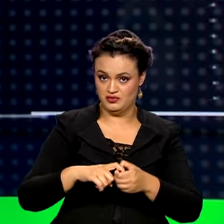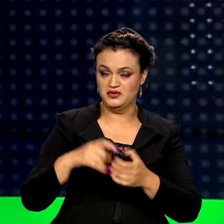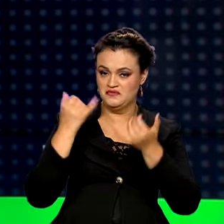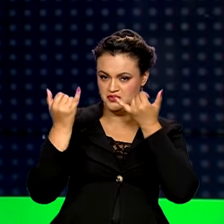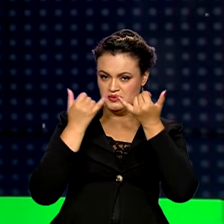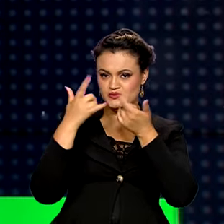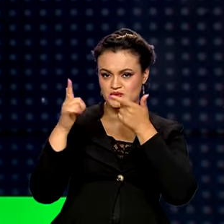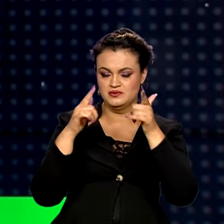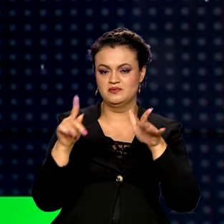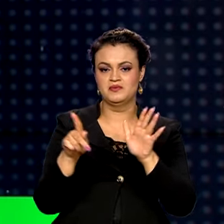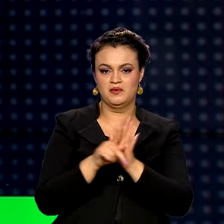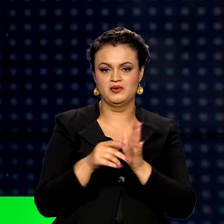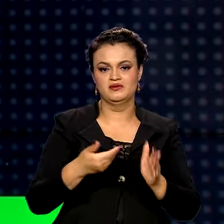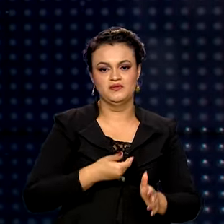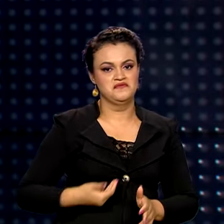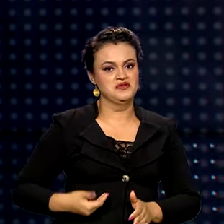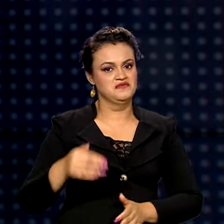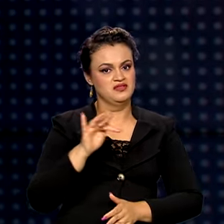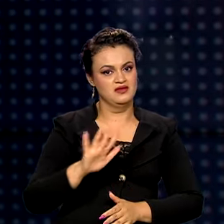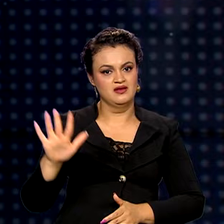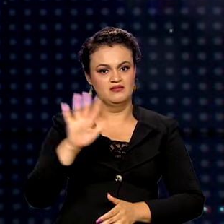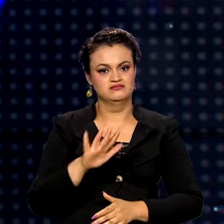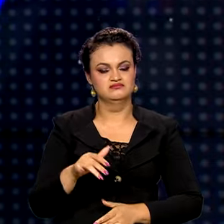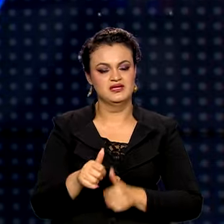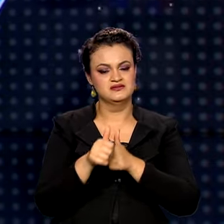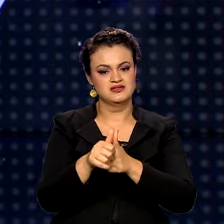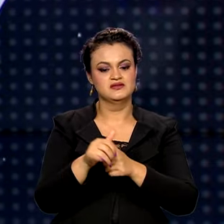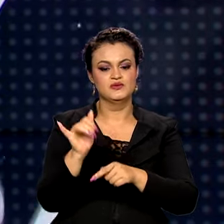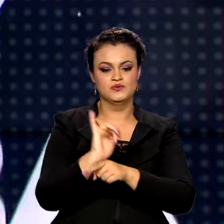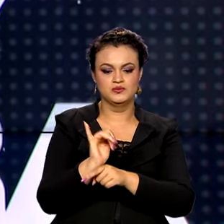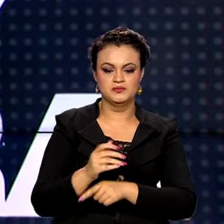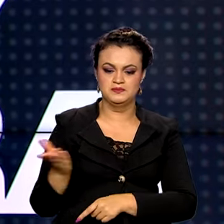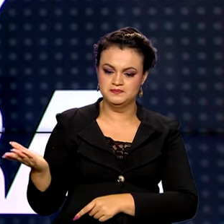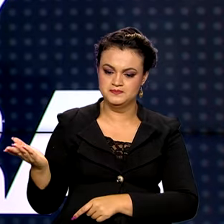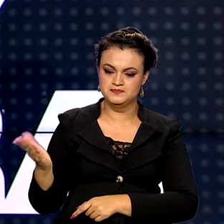mais informações sobre o governo federal. Acesse